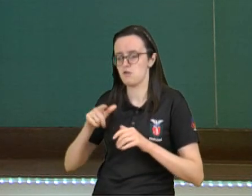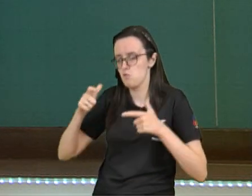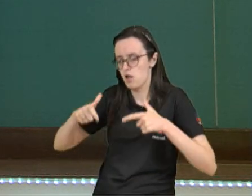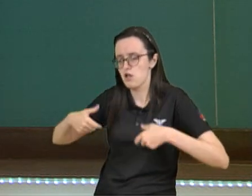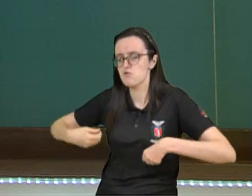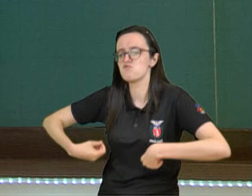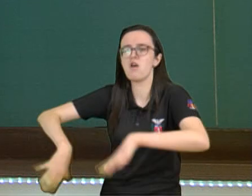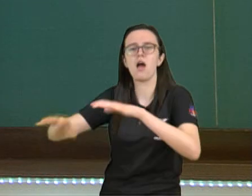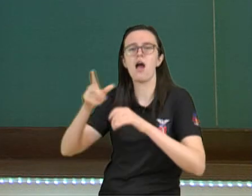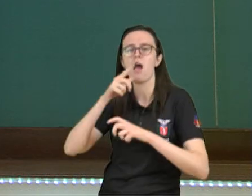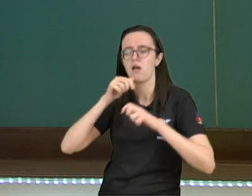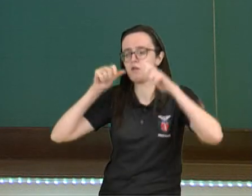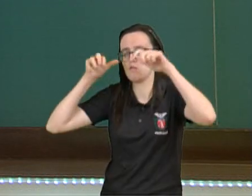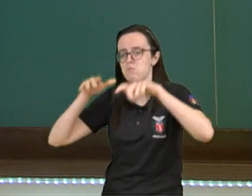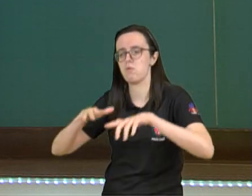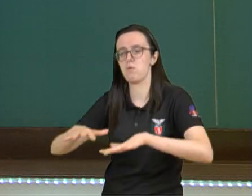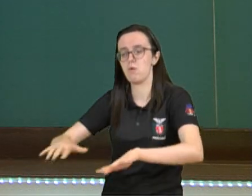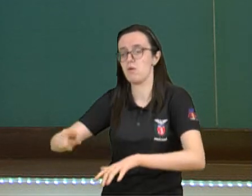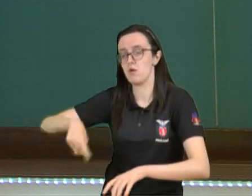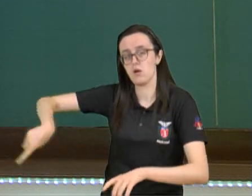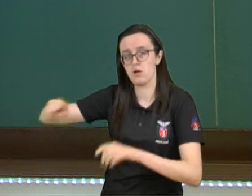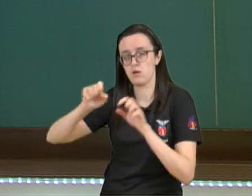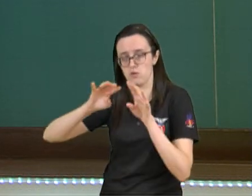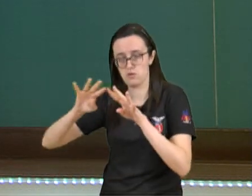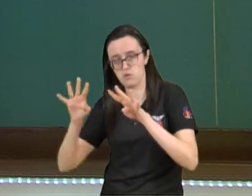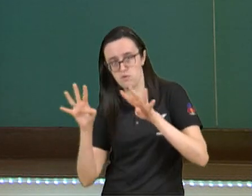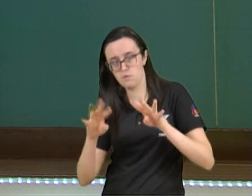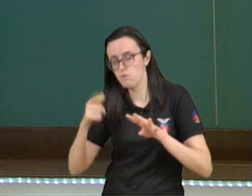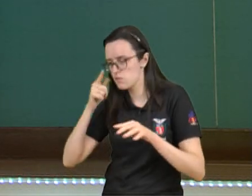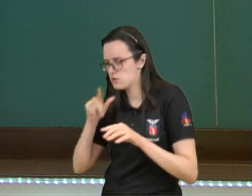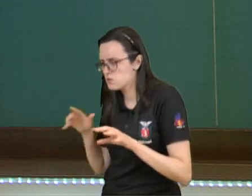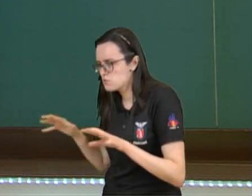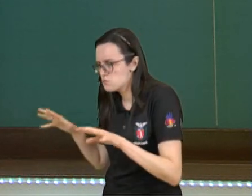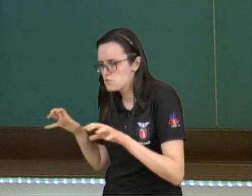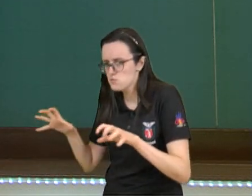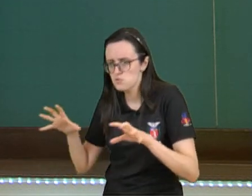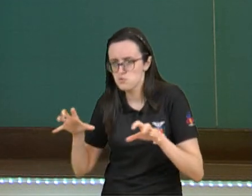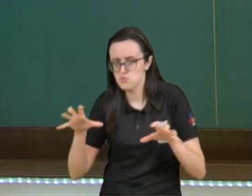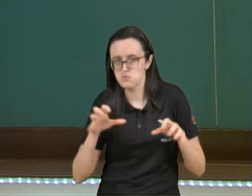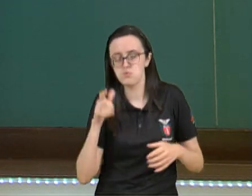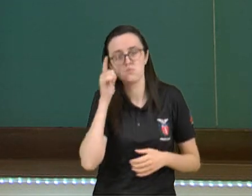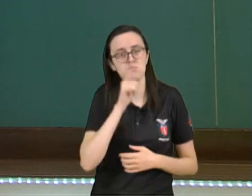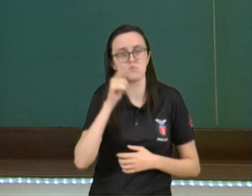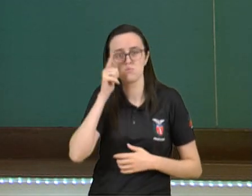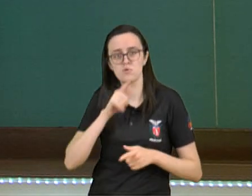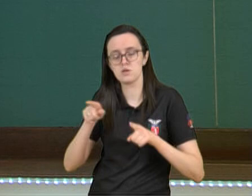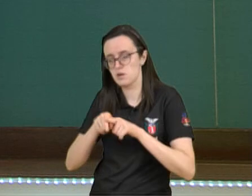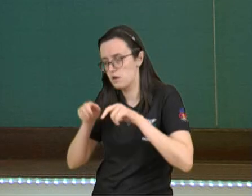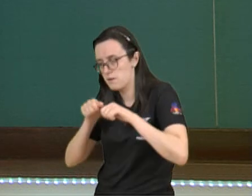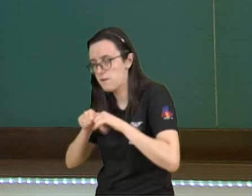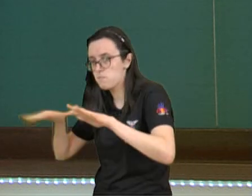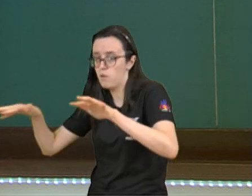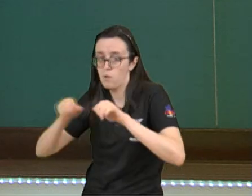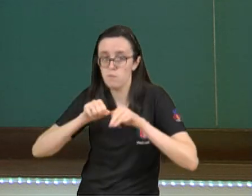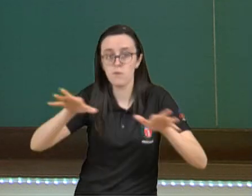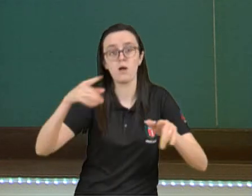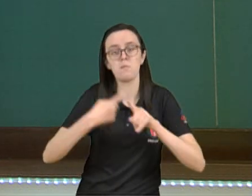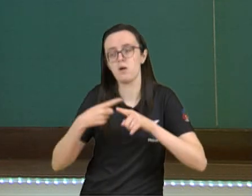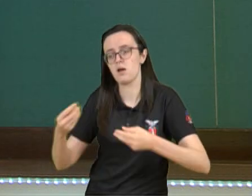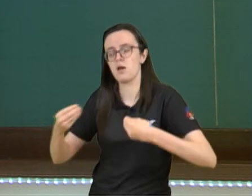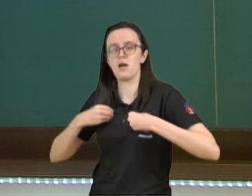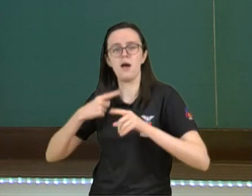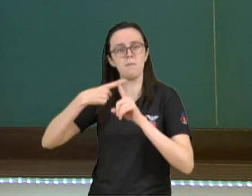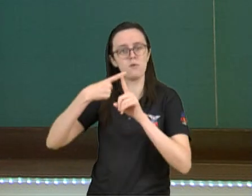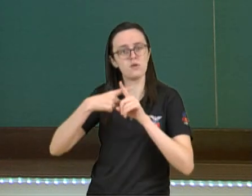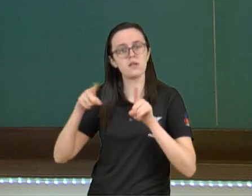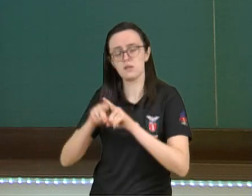nessa água, que faz com que essas algas absorvam esses nutrientes, se multipliquem porque o ambiente está favorável e